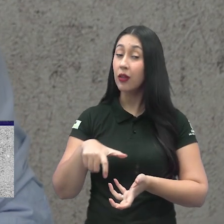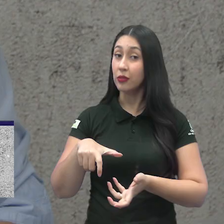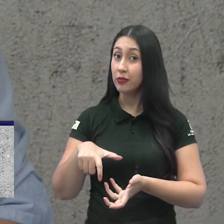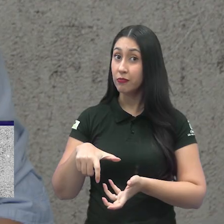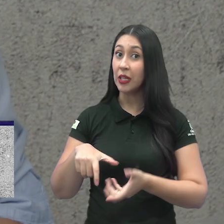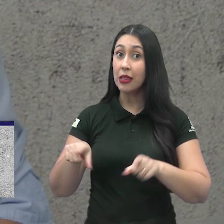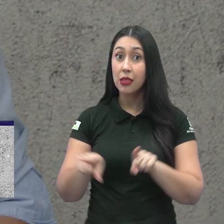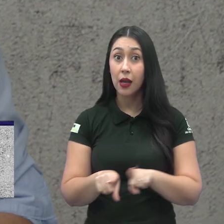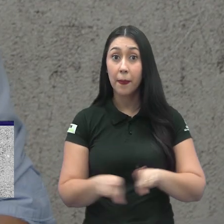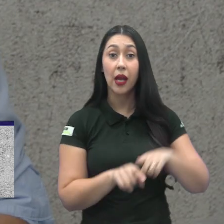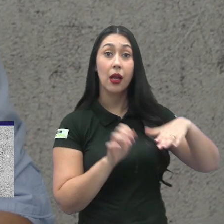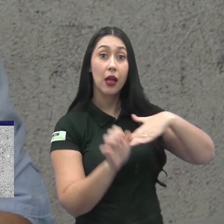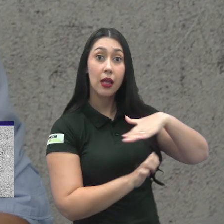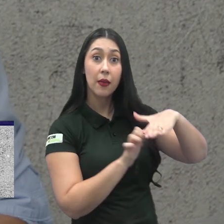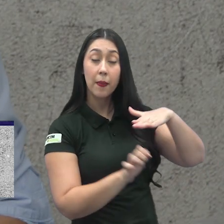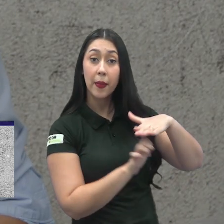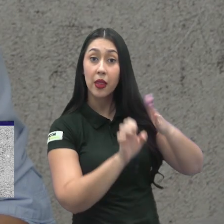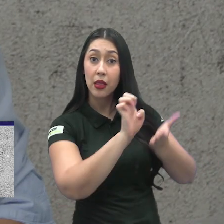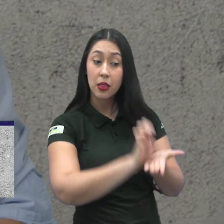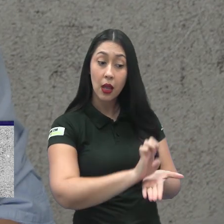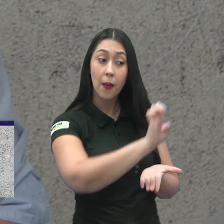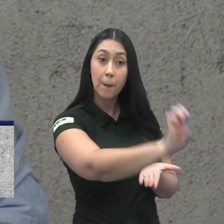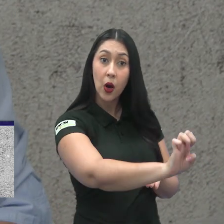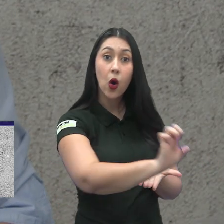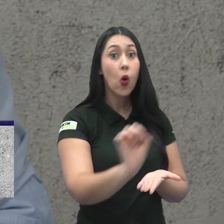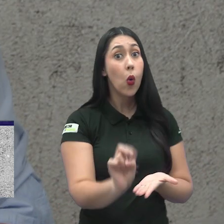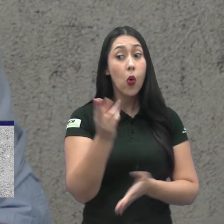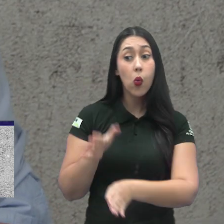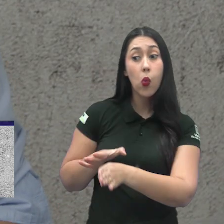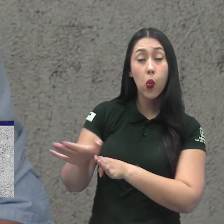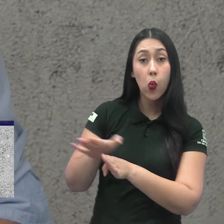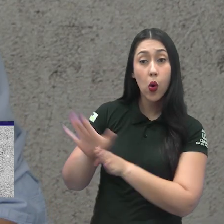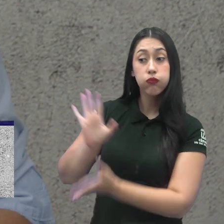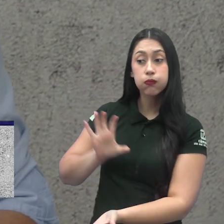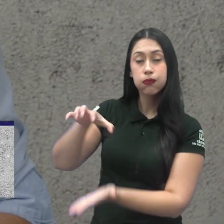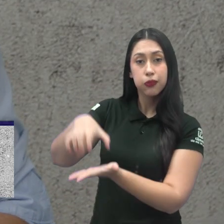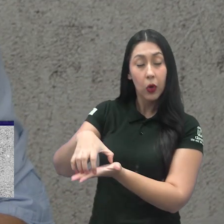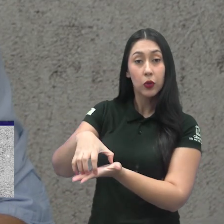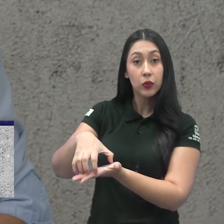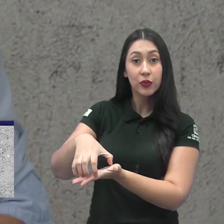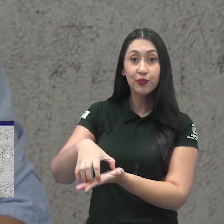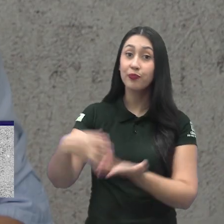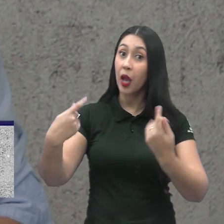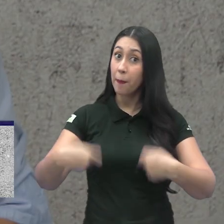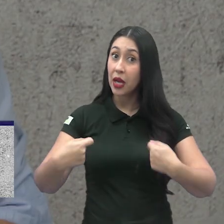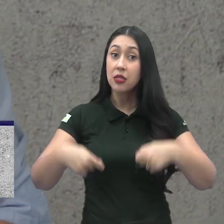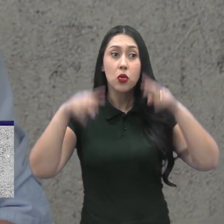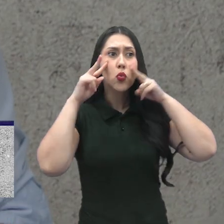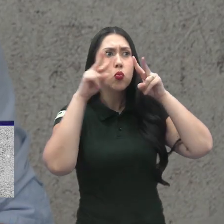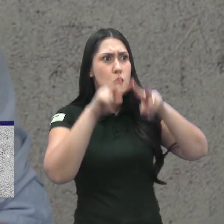empresas de exportação e também consultorias e órgãos públicos. É uma profissão que exige